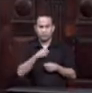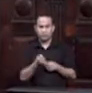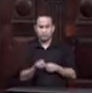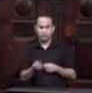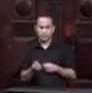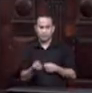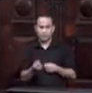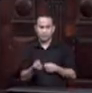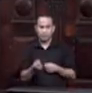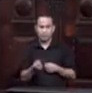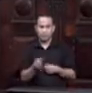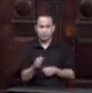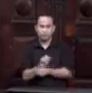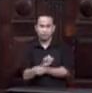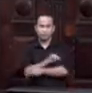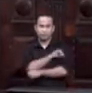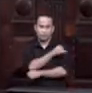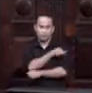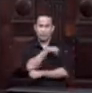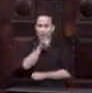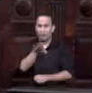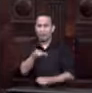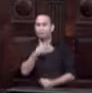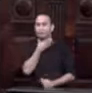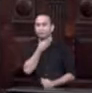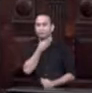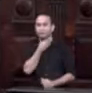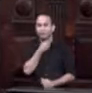uma lei falsa.